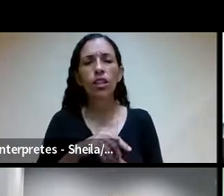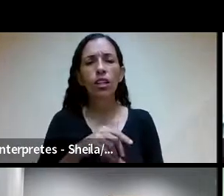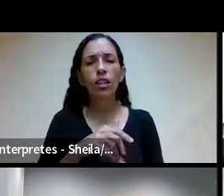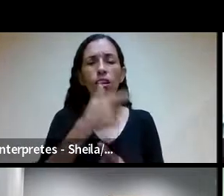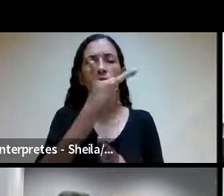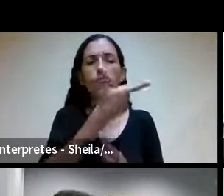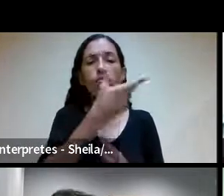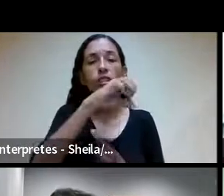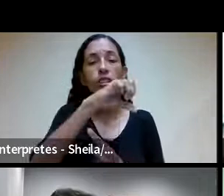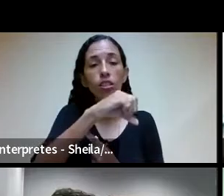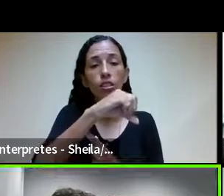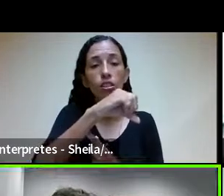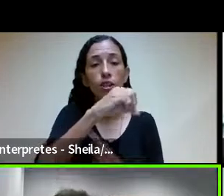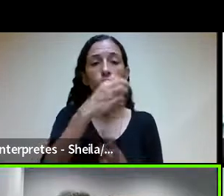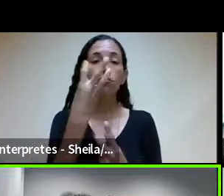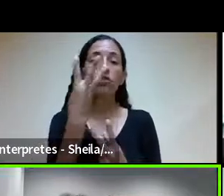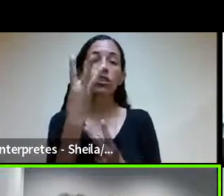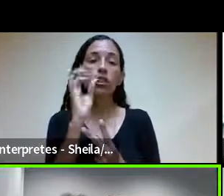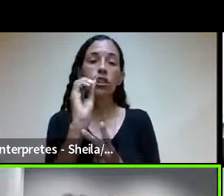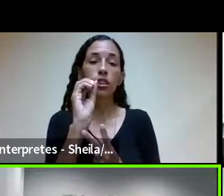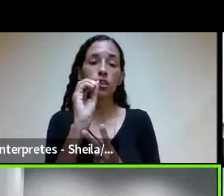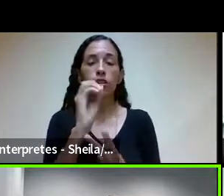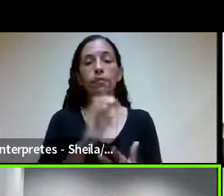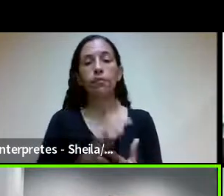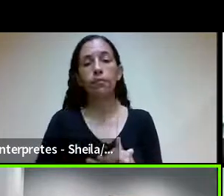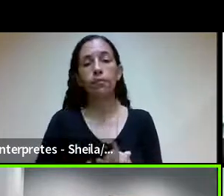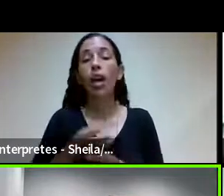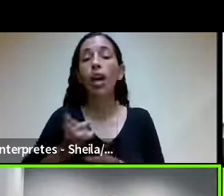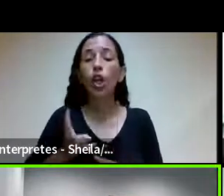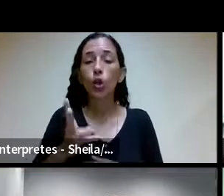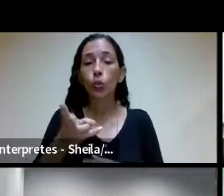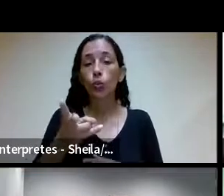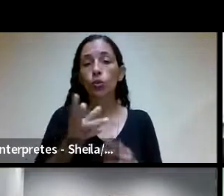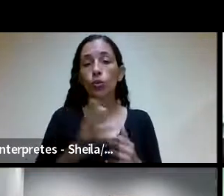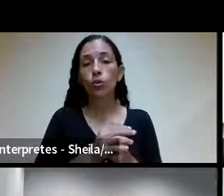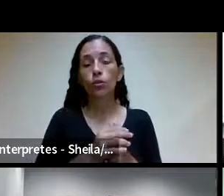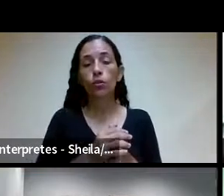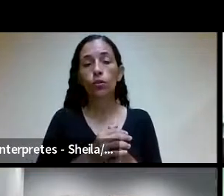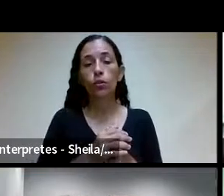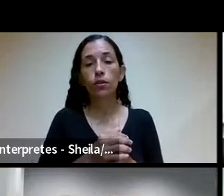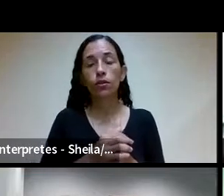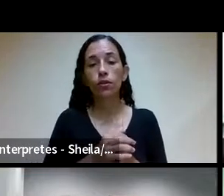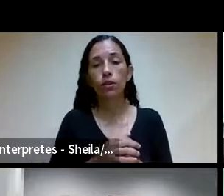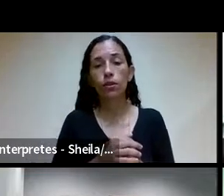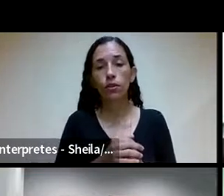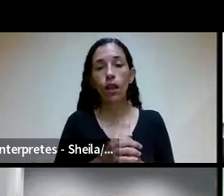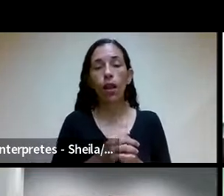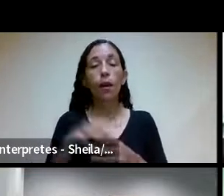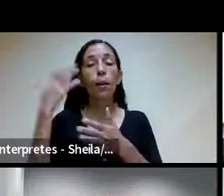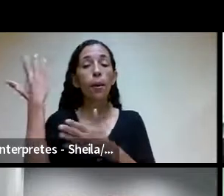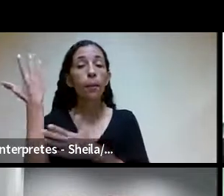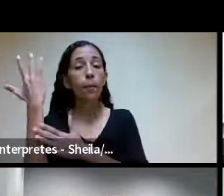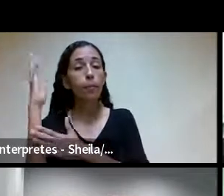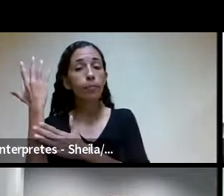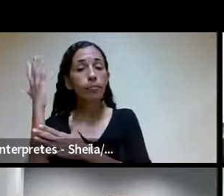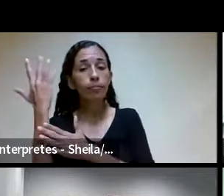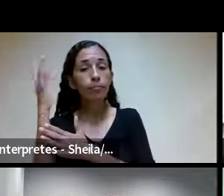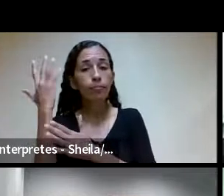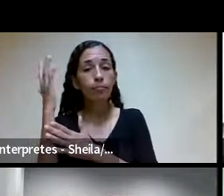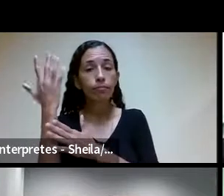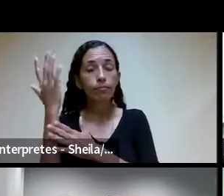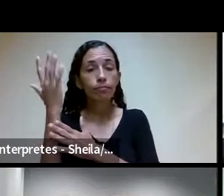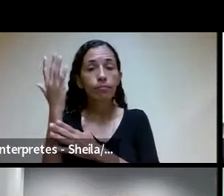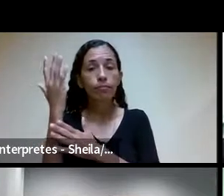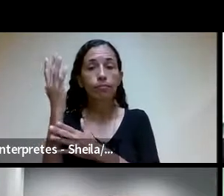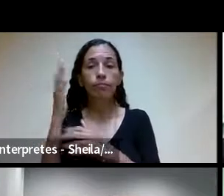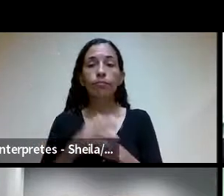Carlos, 29h30. Obrigado. Bem, dando continuidade, proponho um voto de congratulações ao desembargador